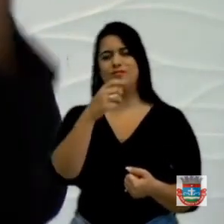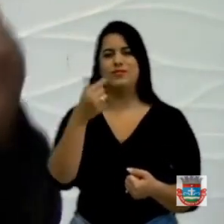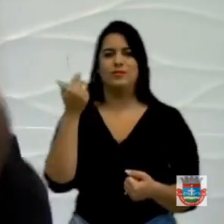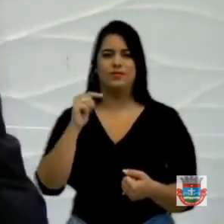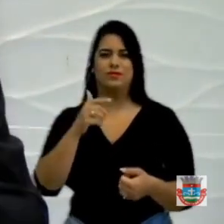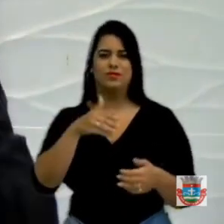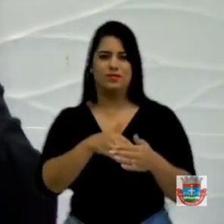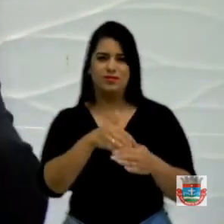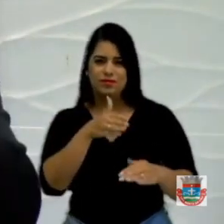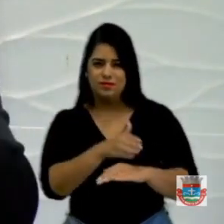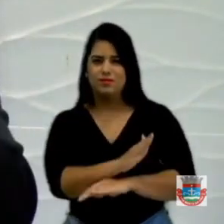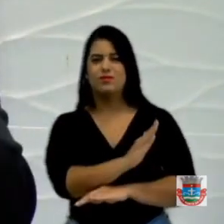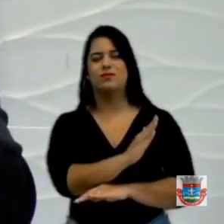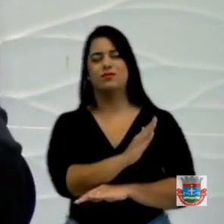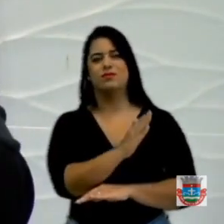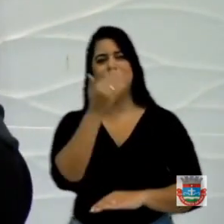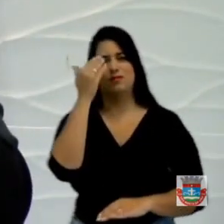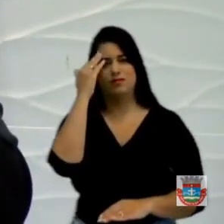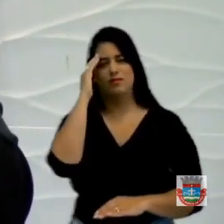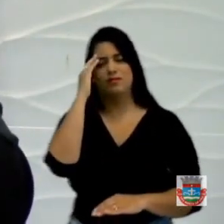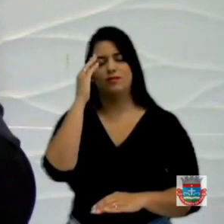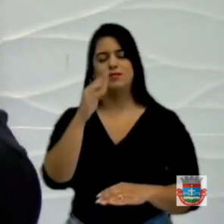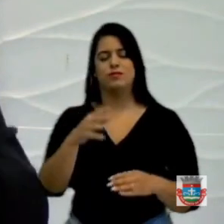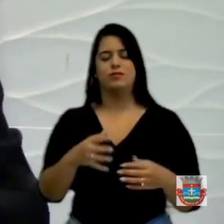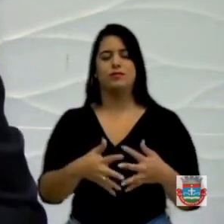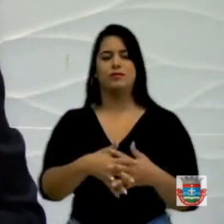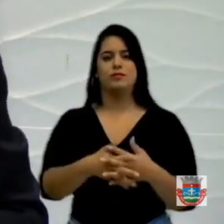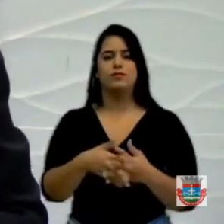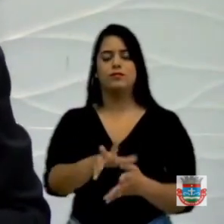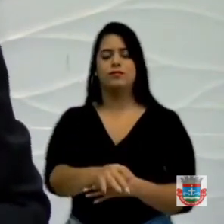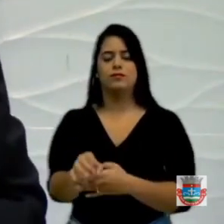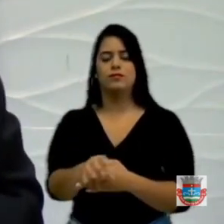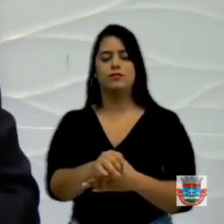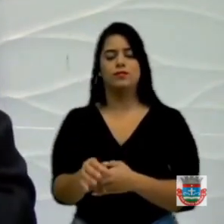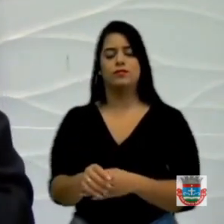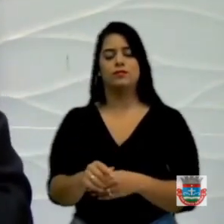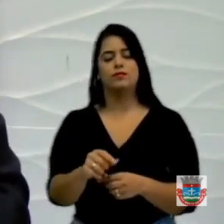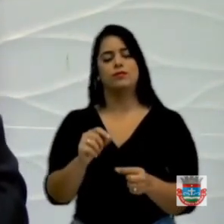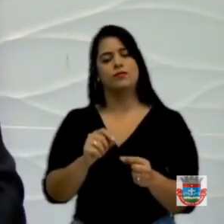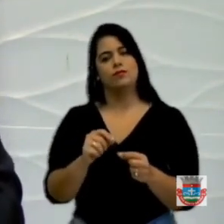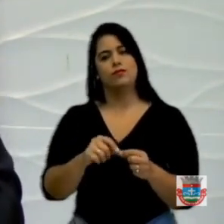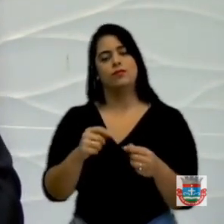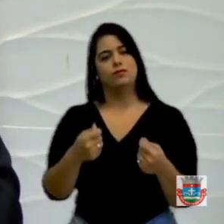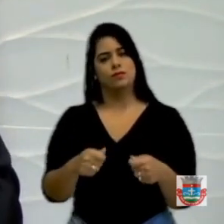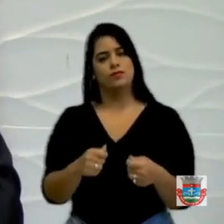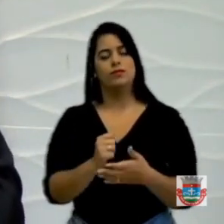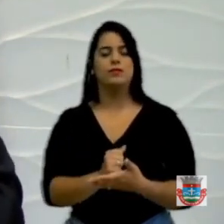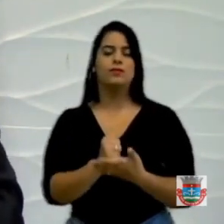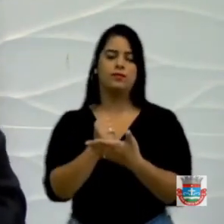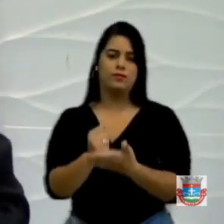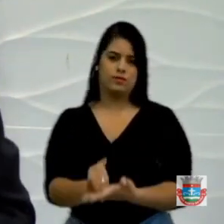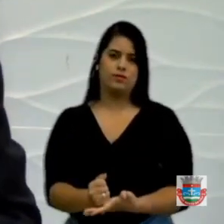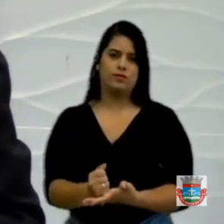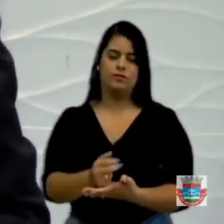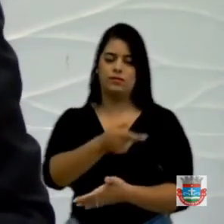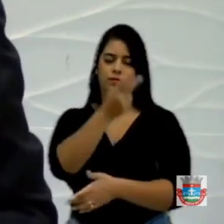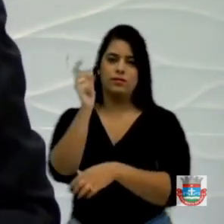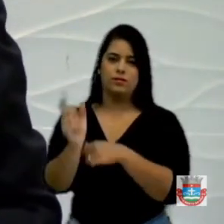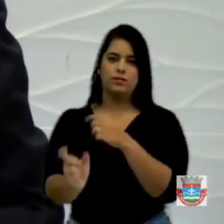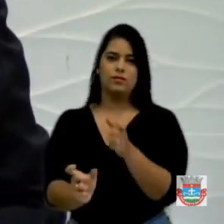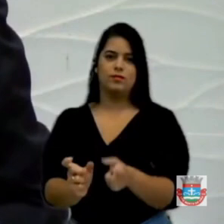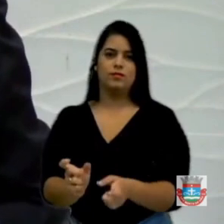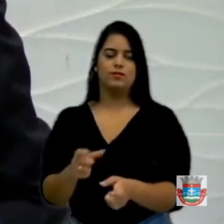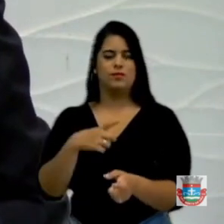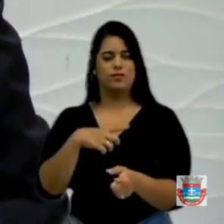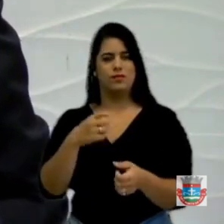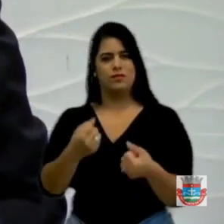que a máquina está nessa região, vamos ajeitar, vamos fazer, vamos ajudar o pessoal que tem os